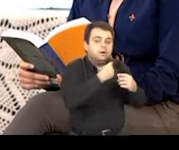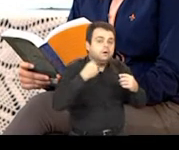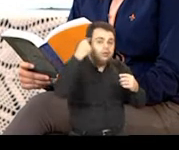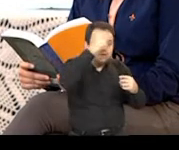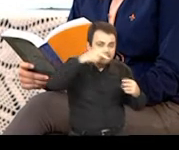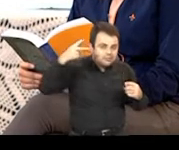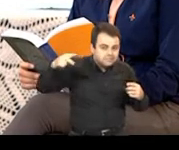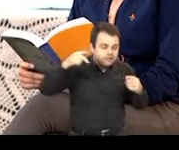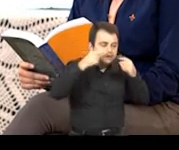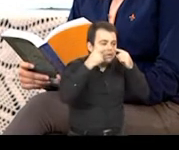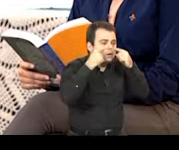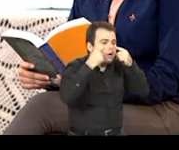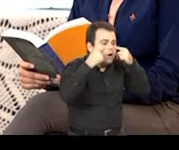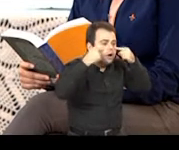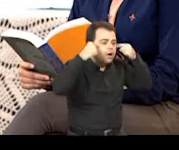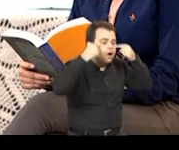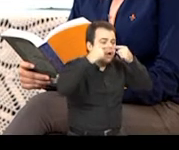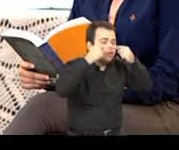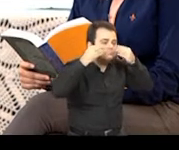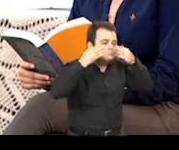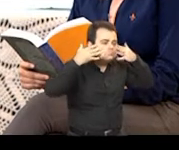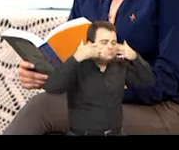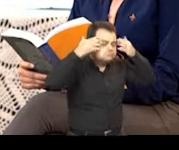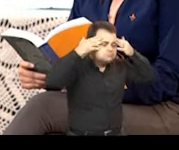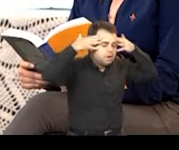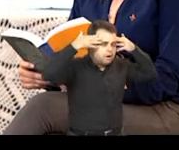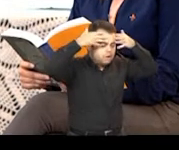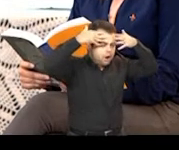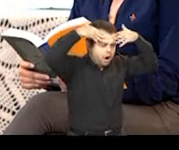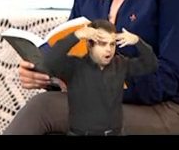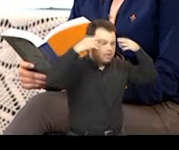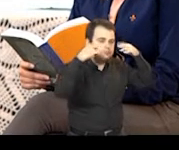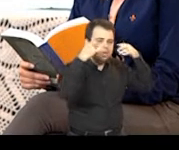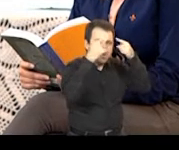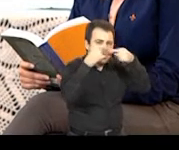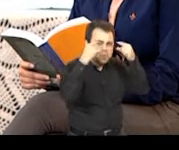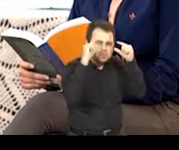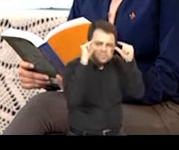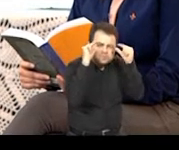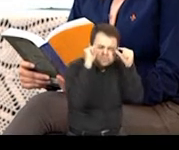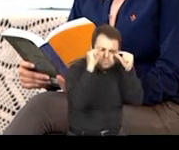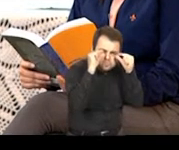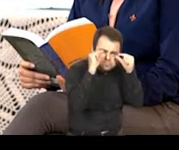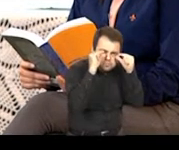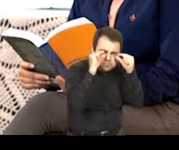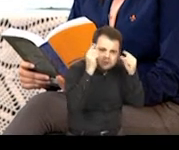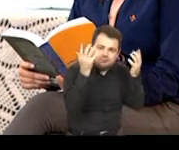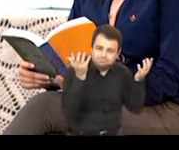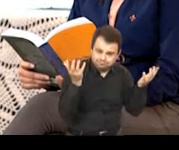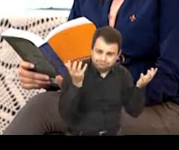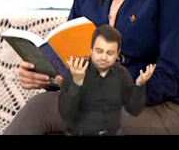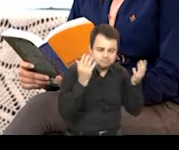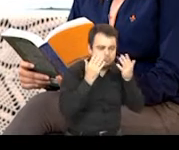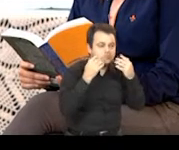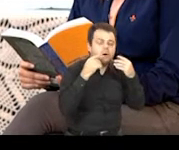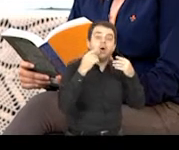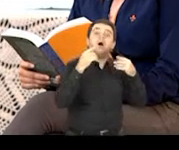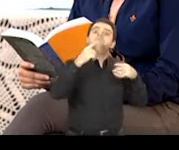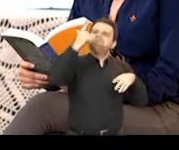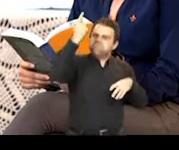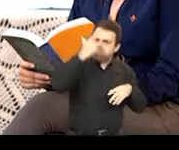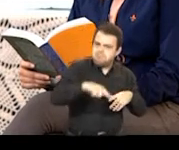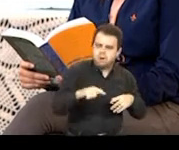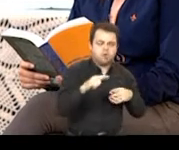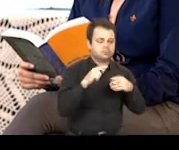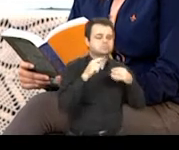se formando em redor dos seus olhos, ligeiramente apertados. Os leques de rugas se aprofundaram